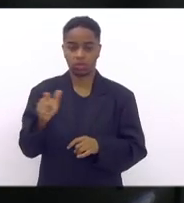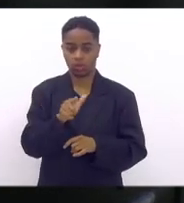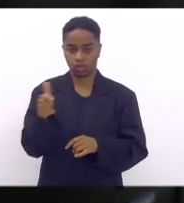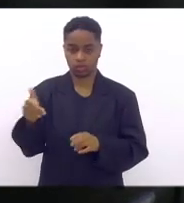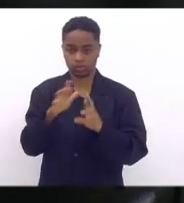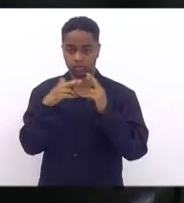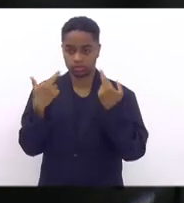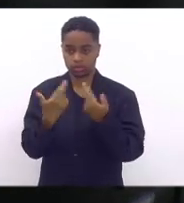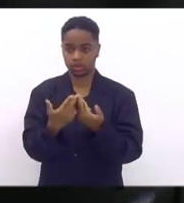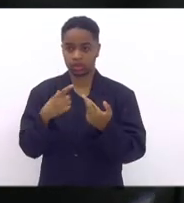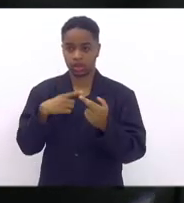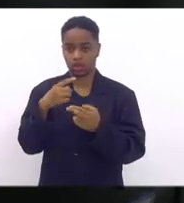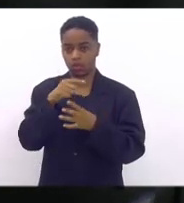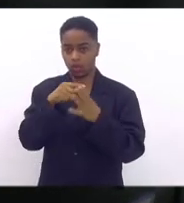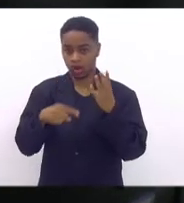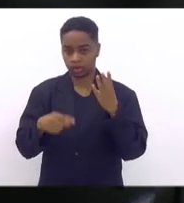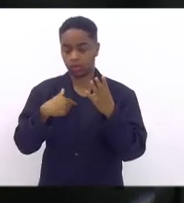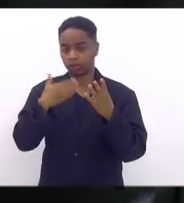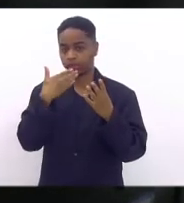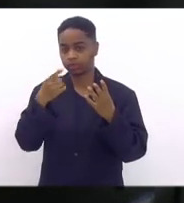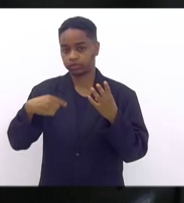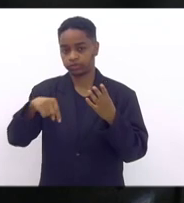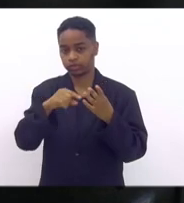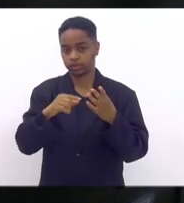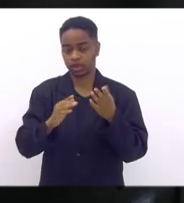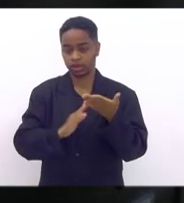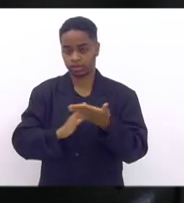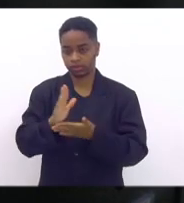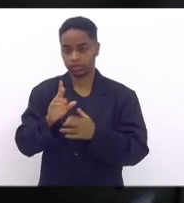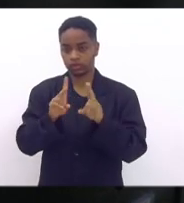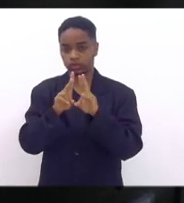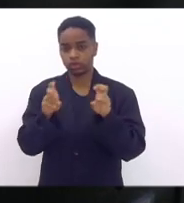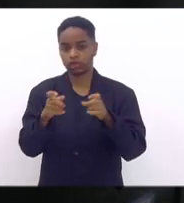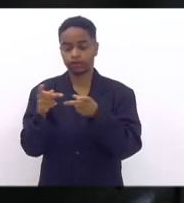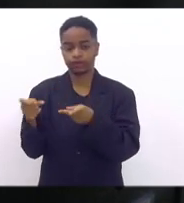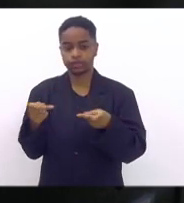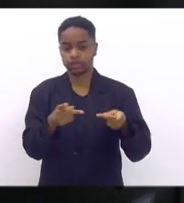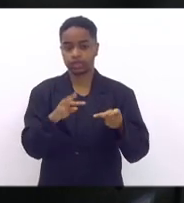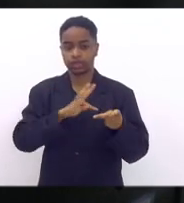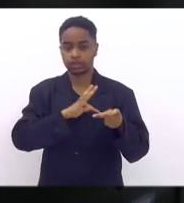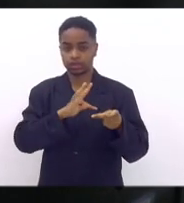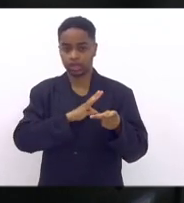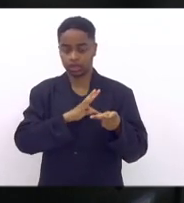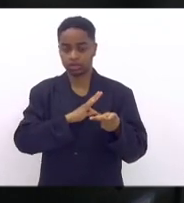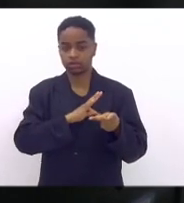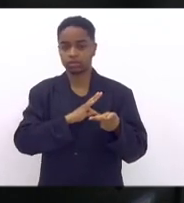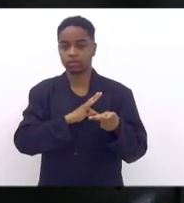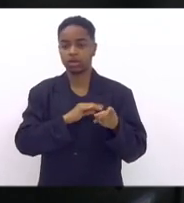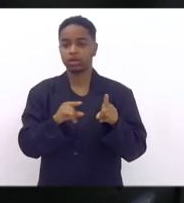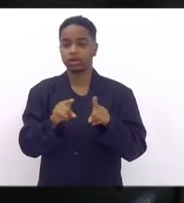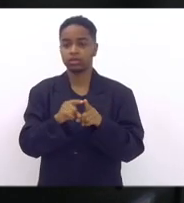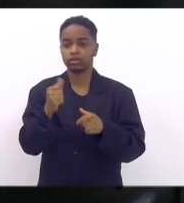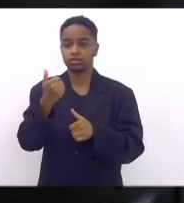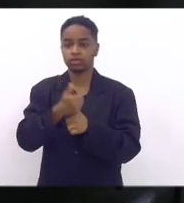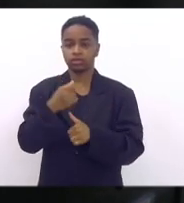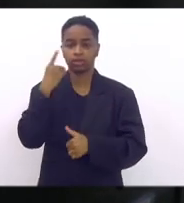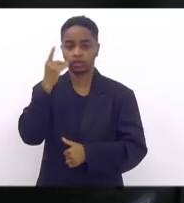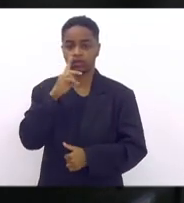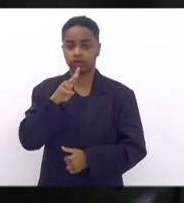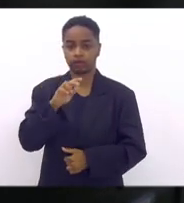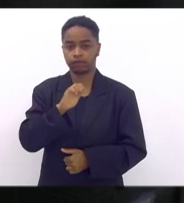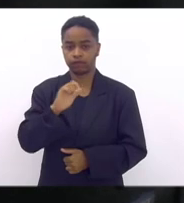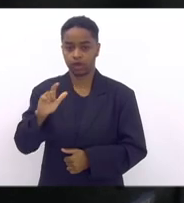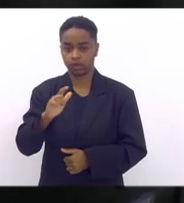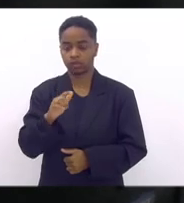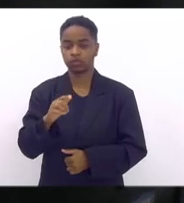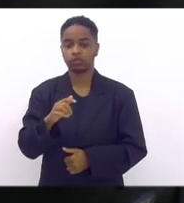conjunto aqui que são quatro e pedir a aprovação de vocês deliberar sobre as visitas técnicas externas Poo substituição do deputado Valdeci da saúde pelo Deputado